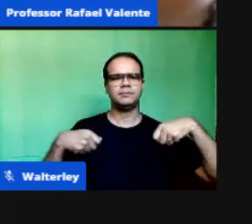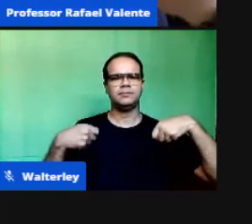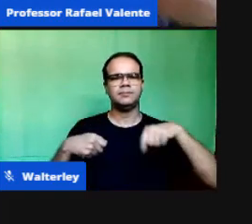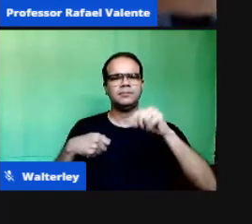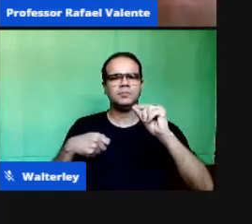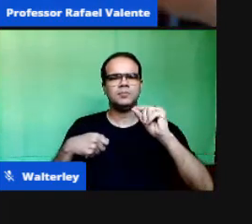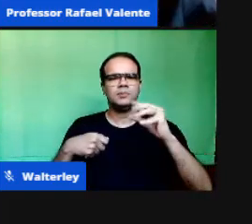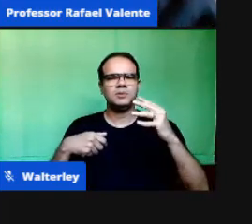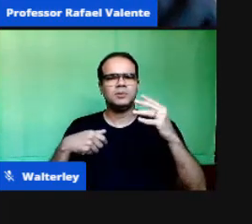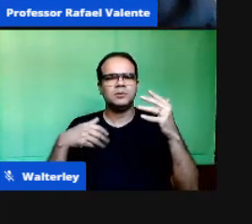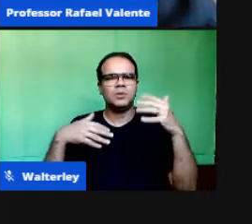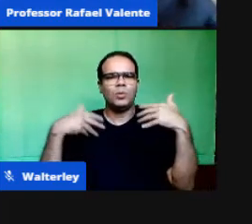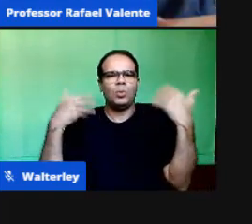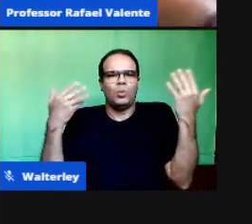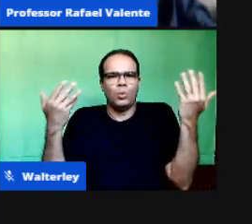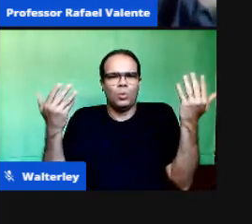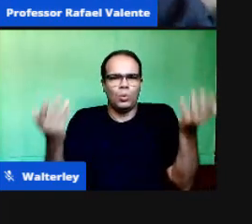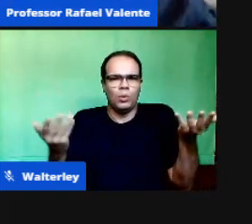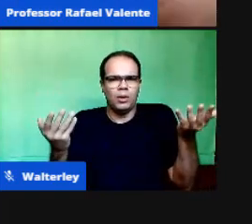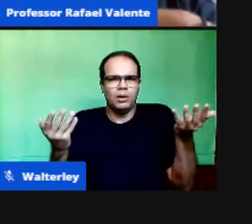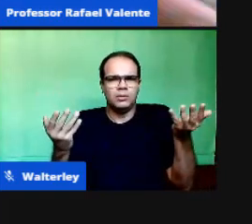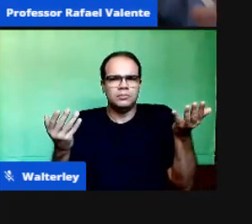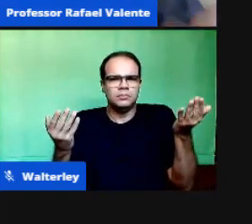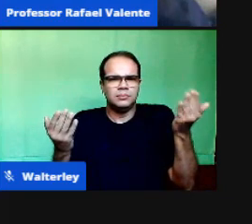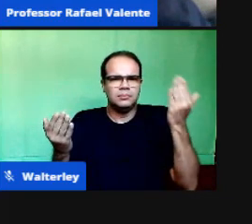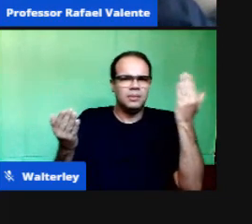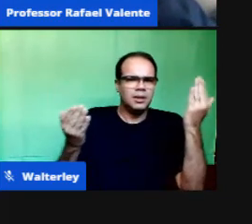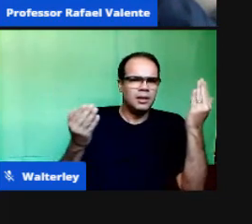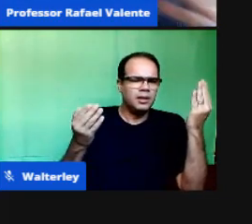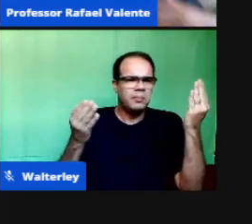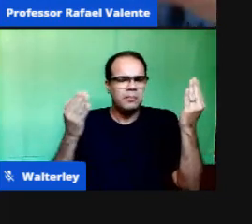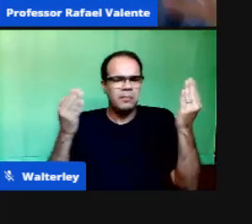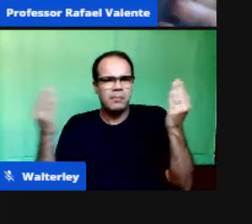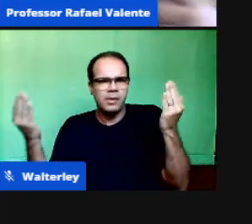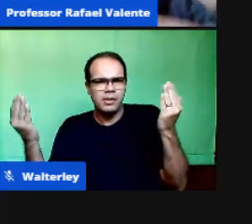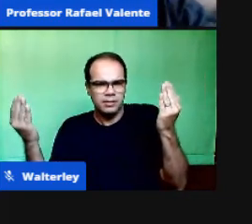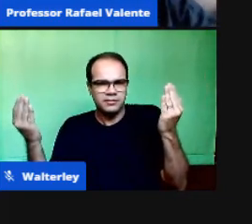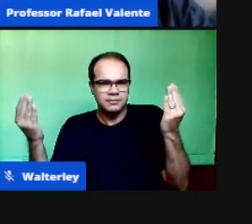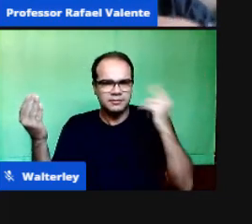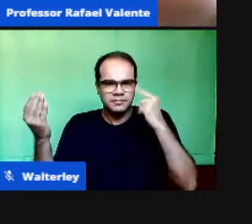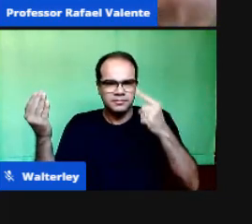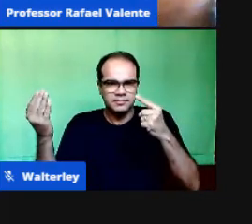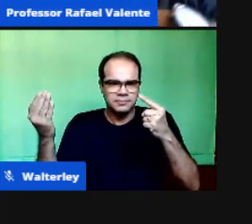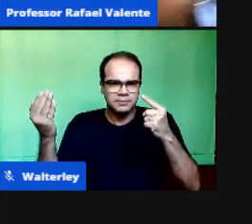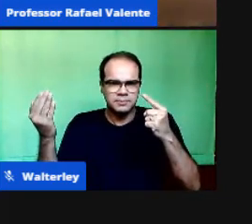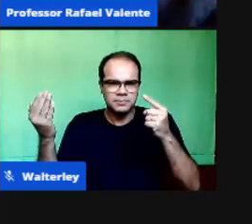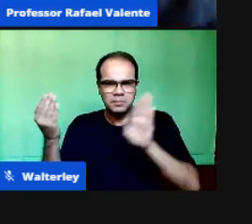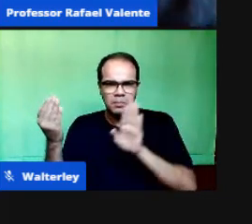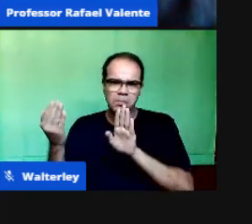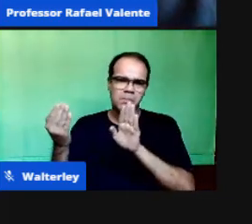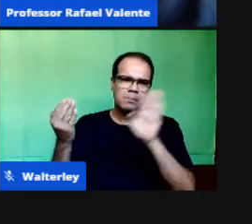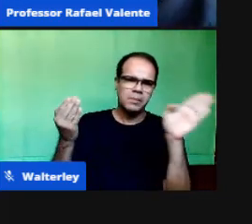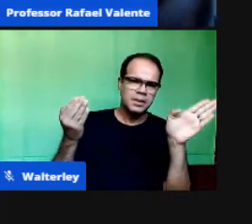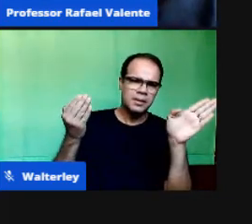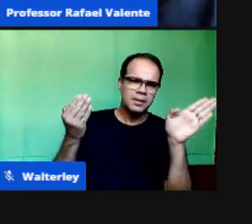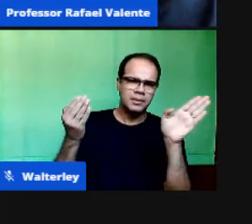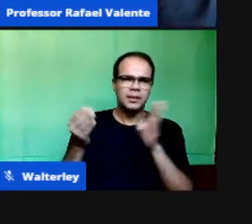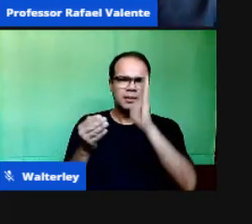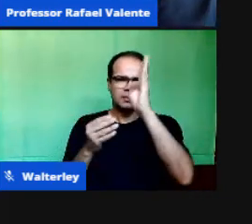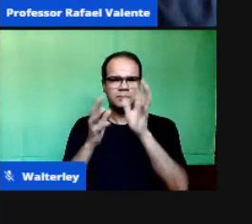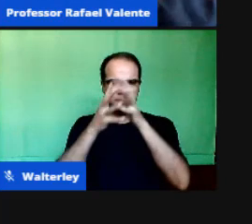de qual lado essa emoção ela vai surtir um maior efeito, né? Porque quando a gente pensa na questão